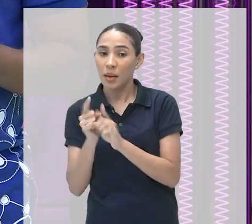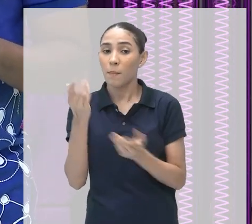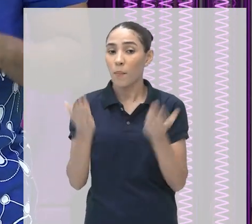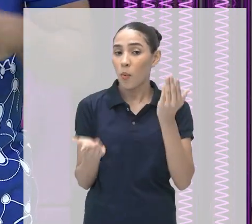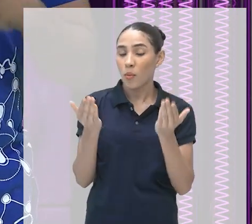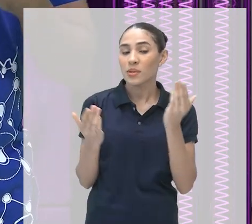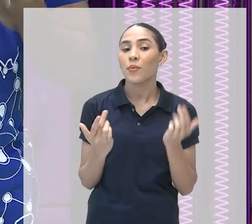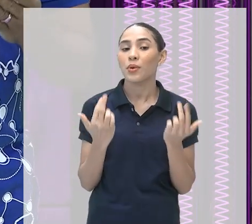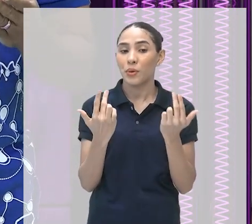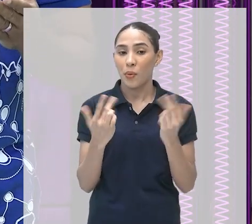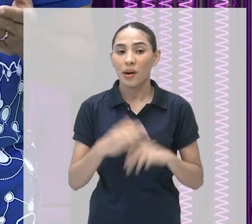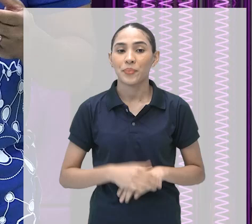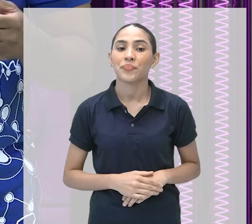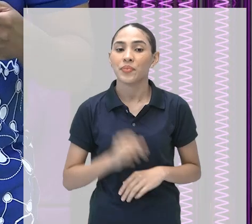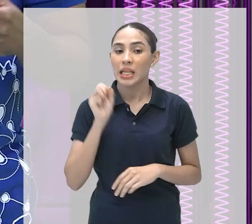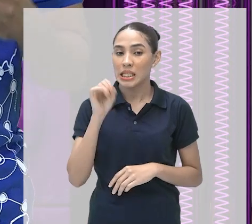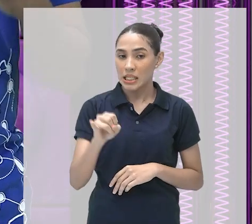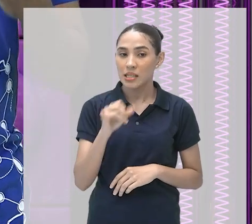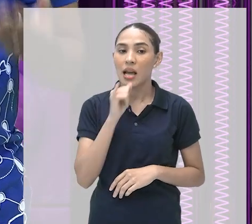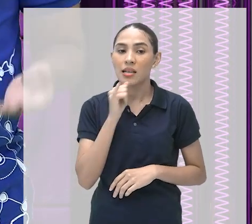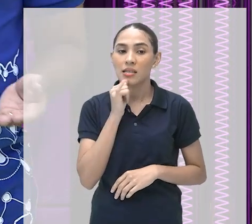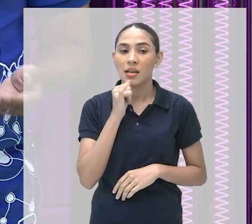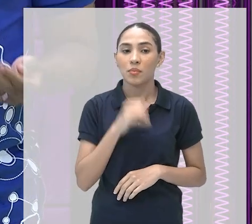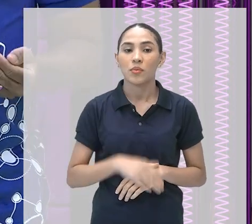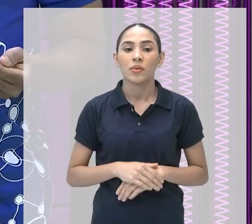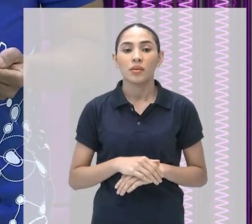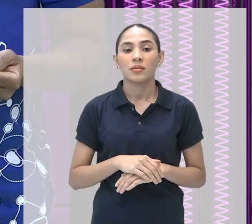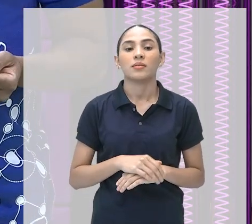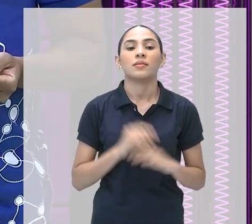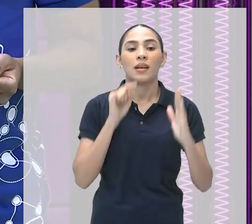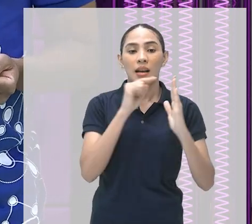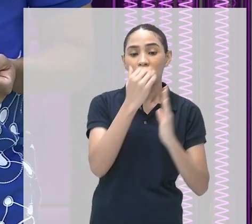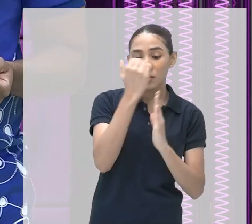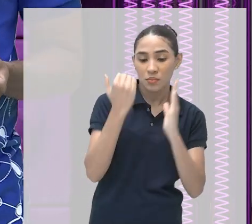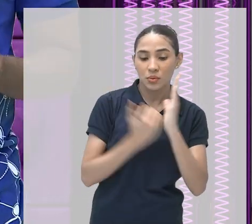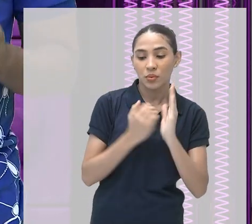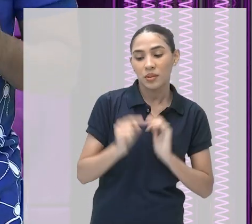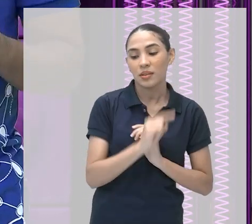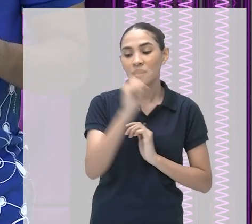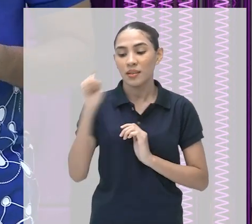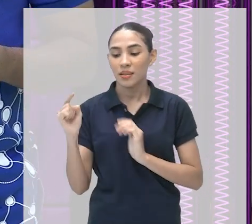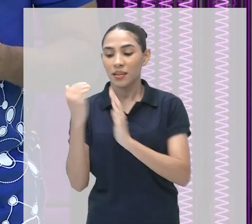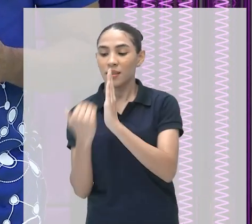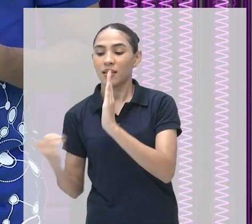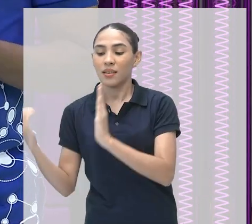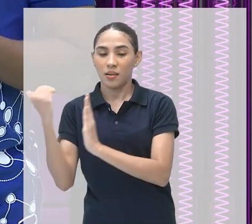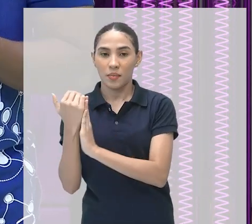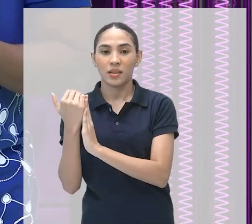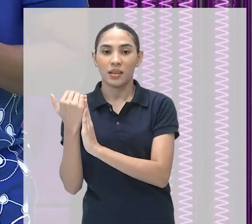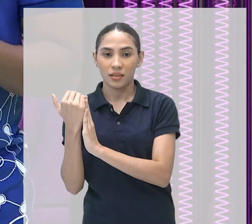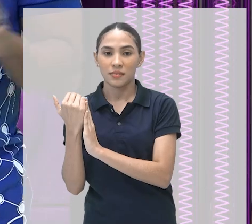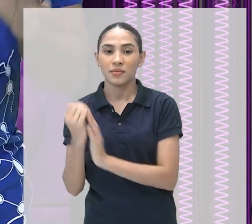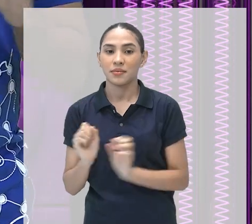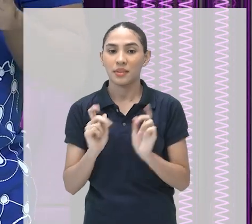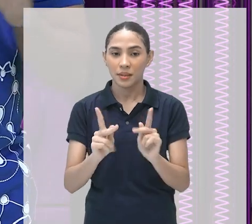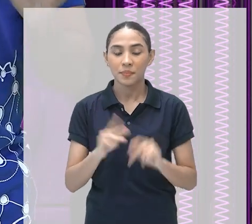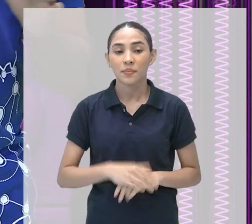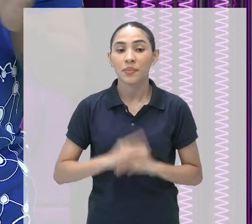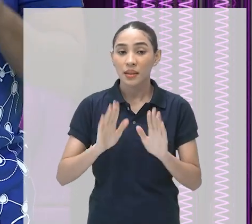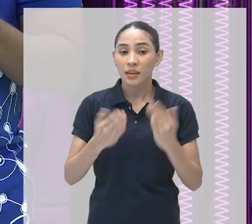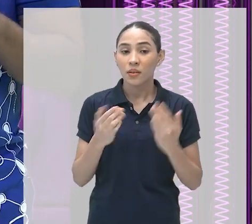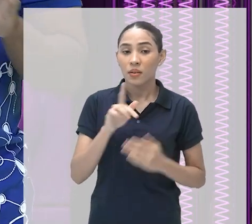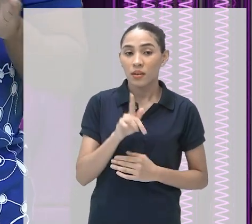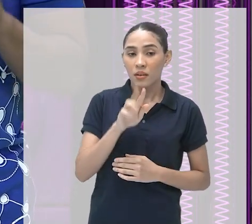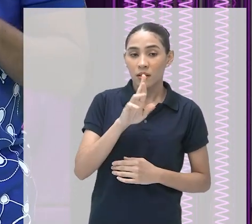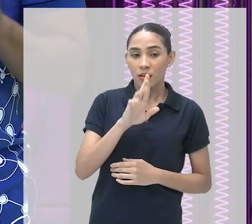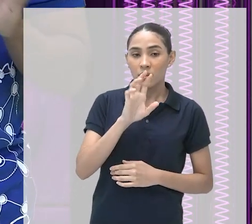Tudo bem? E se a grandeza A diminui, a grandeza B irá aumentar. Tudo bem? Então,